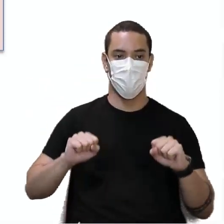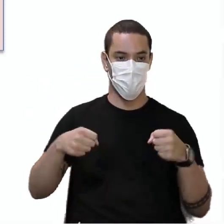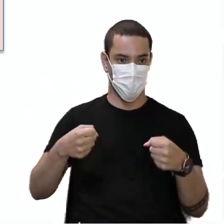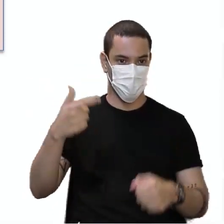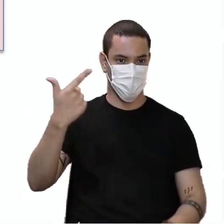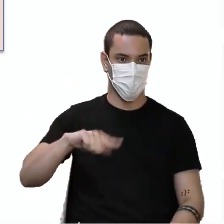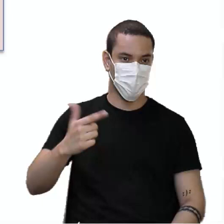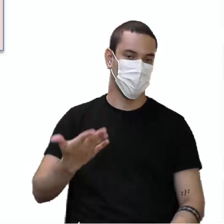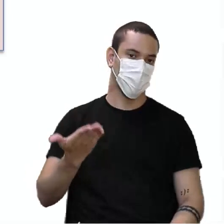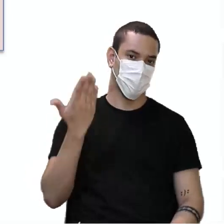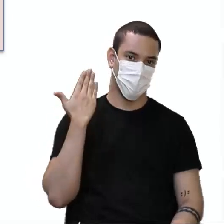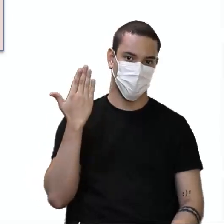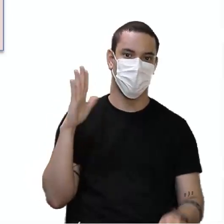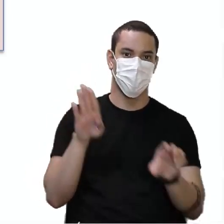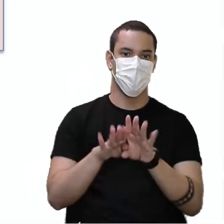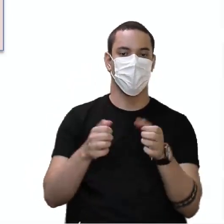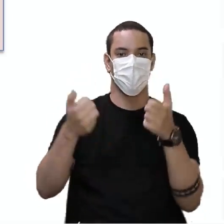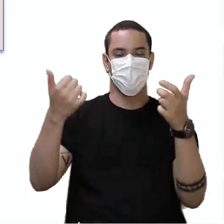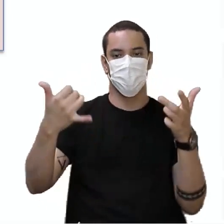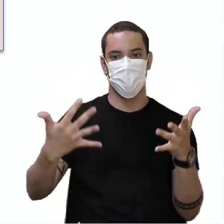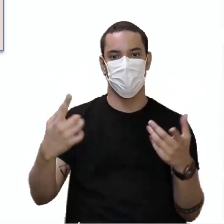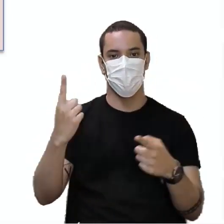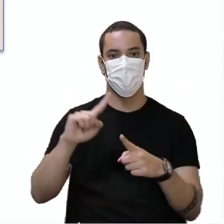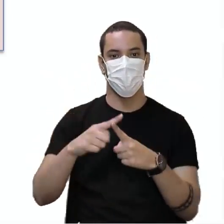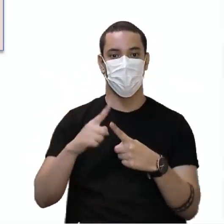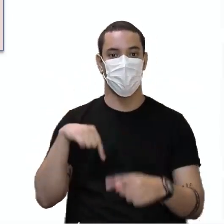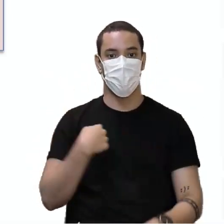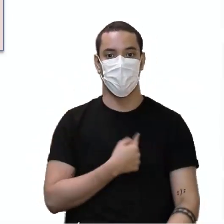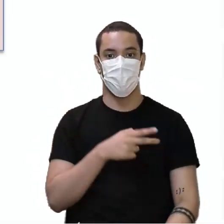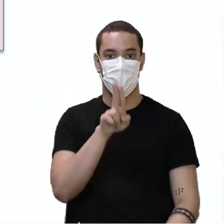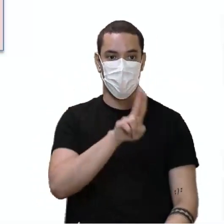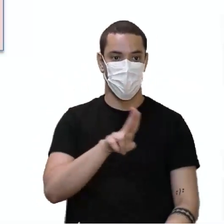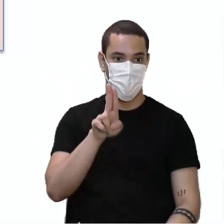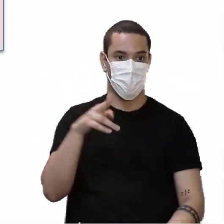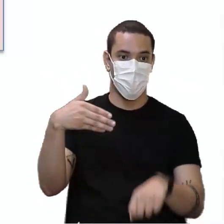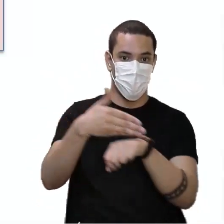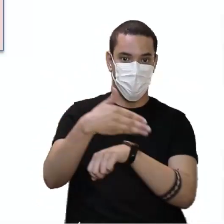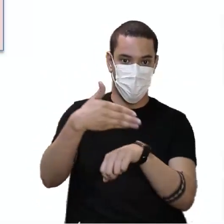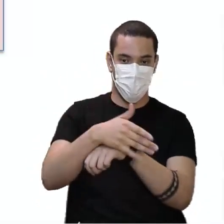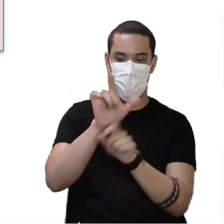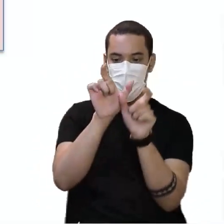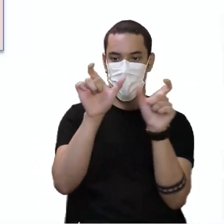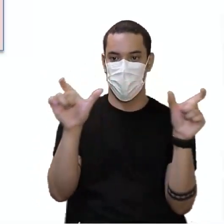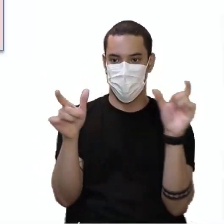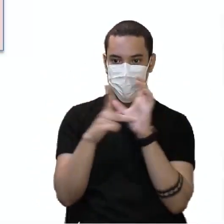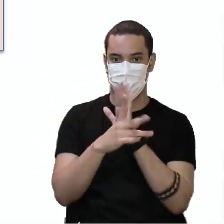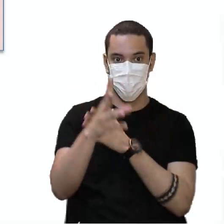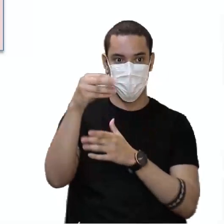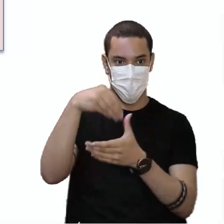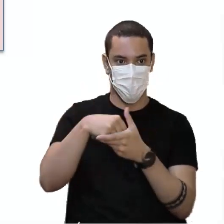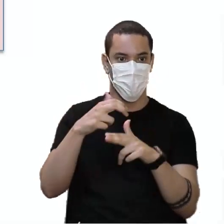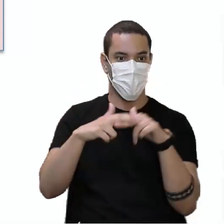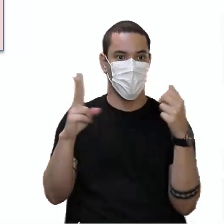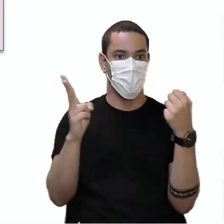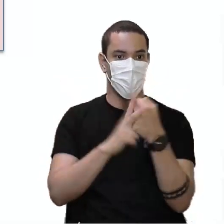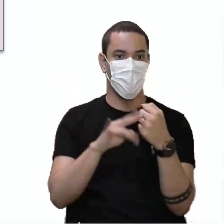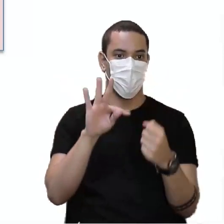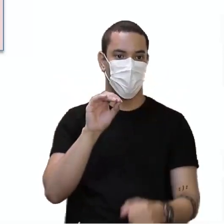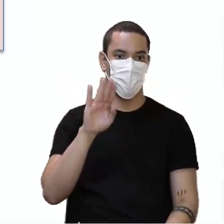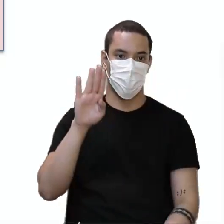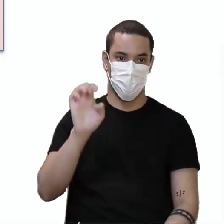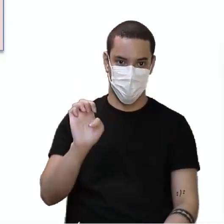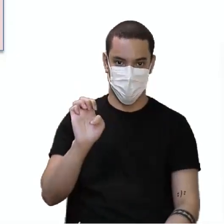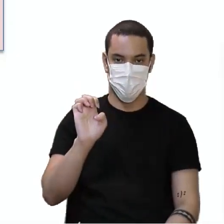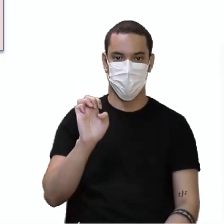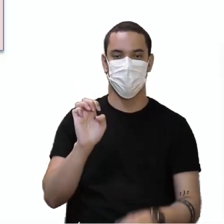repetidas, múltiplas, onde nós vamos também usar aquelas frequency words, as palavras de frequência. Então, o verbo to be, no particípio passado,